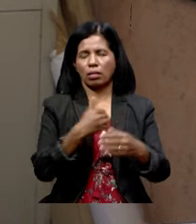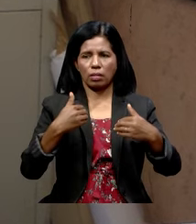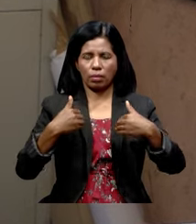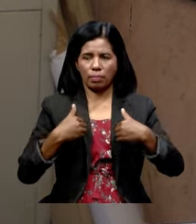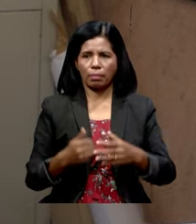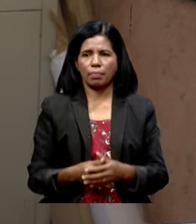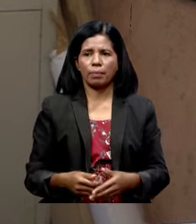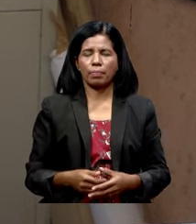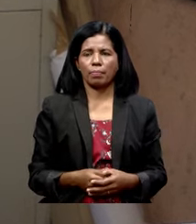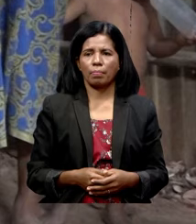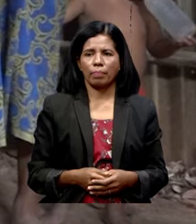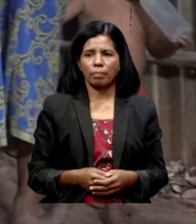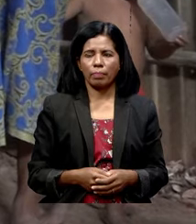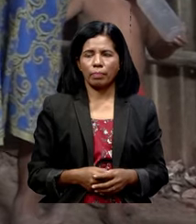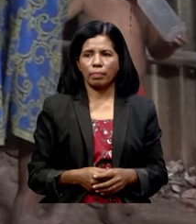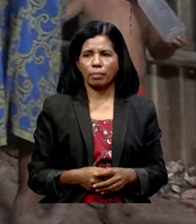sida kia